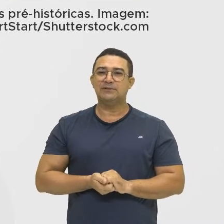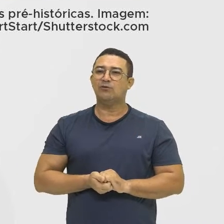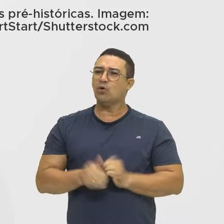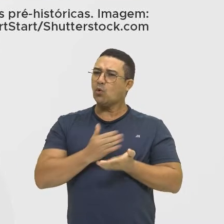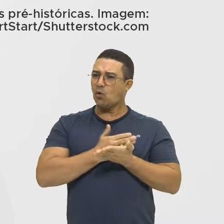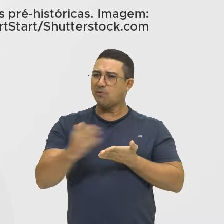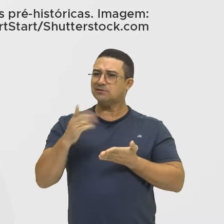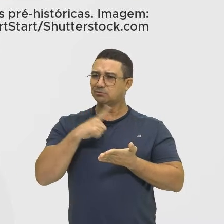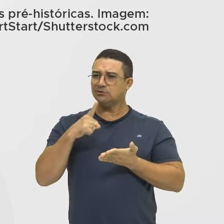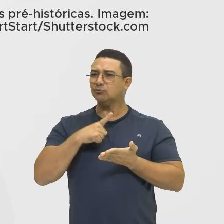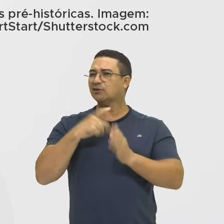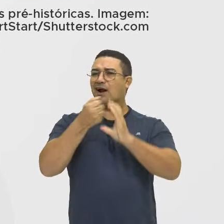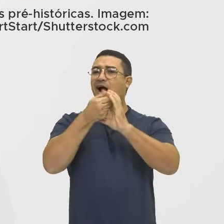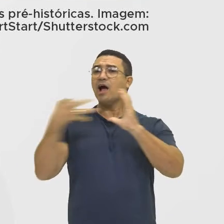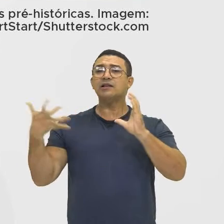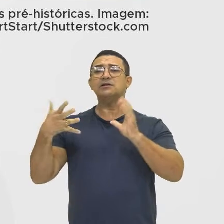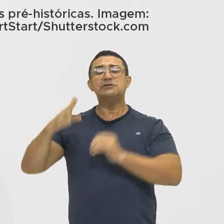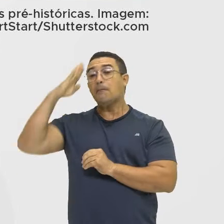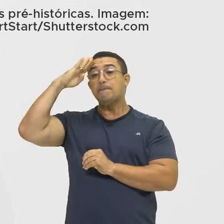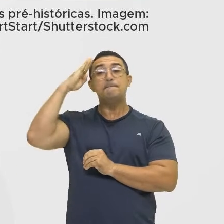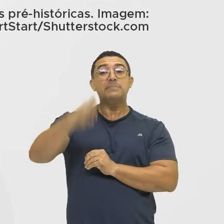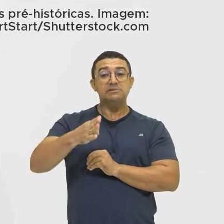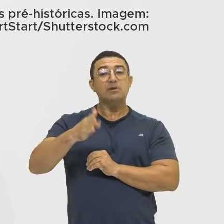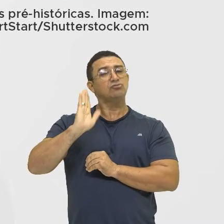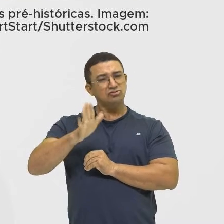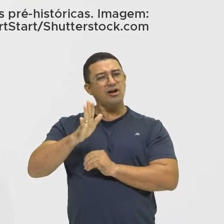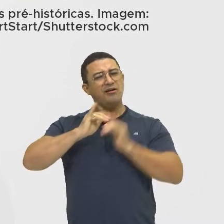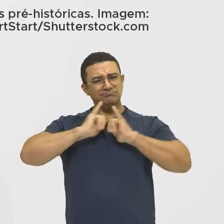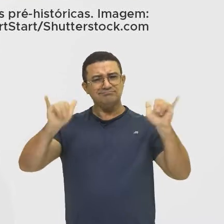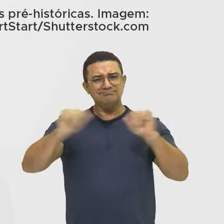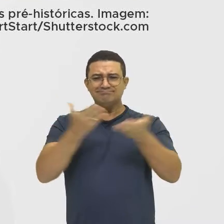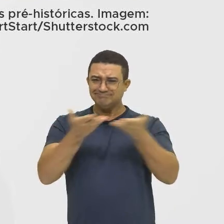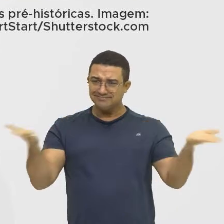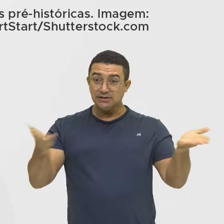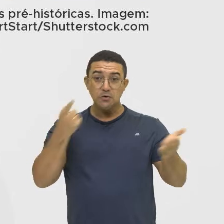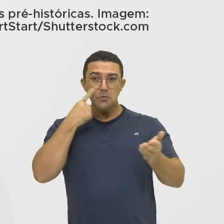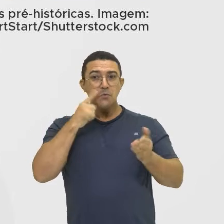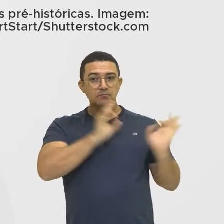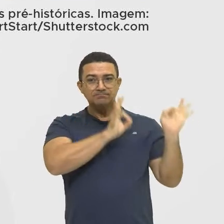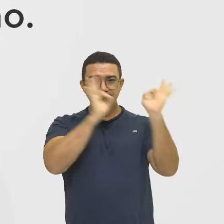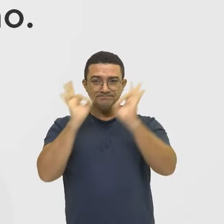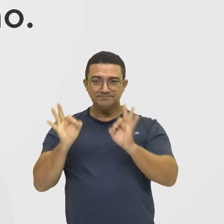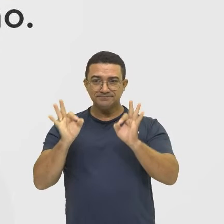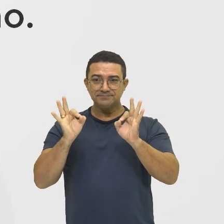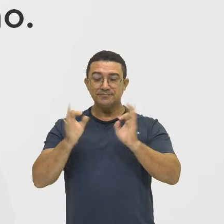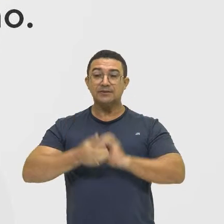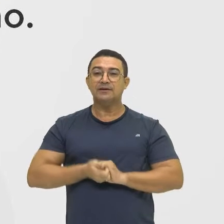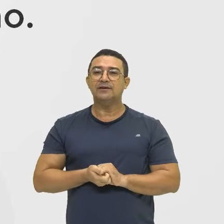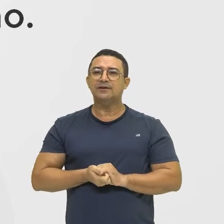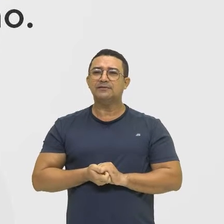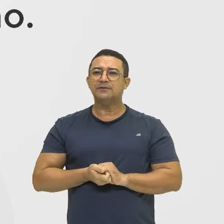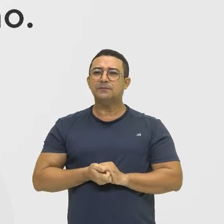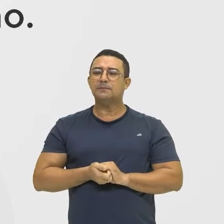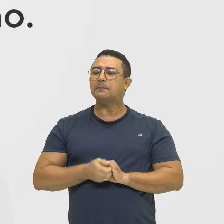a característica principal que eu já comentei com vocês. Vamos ver? A